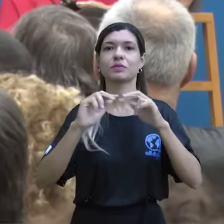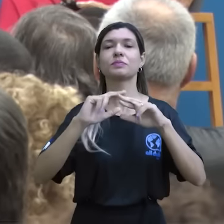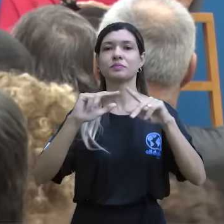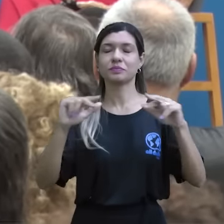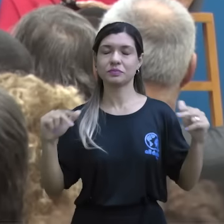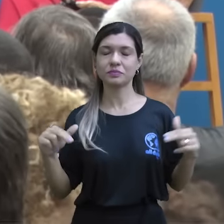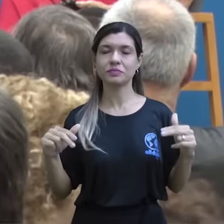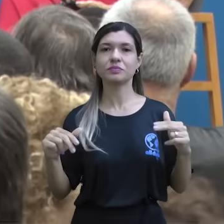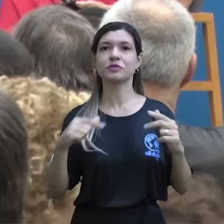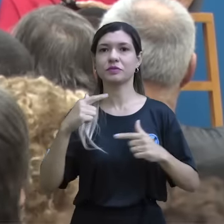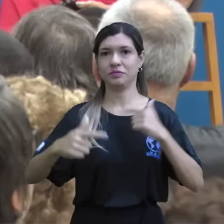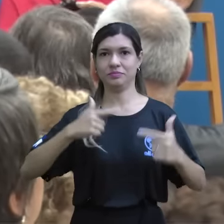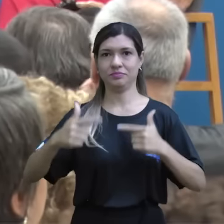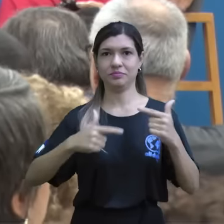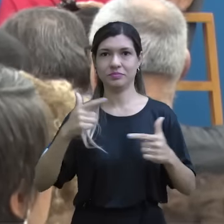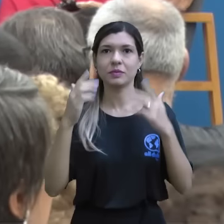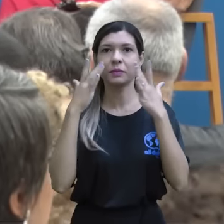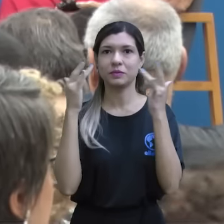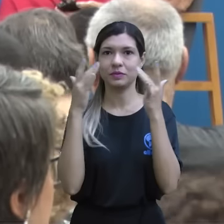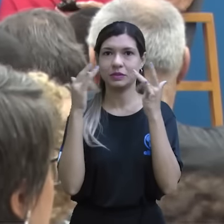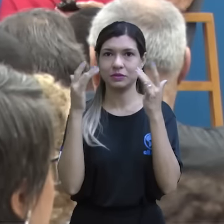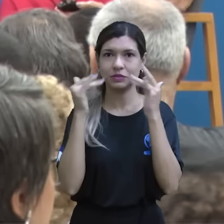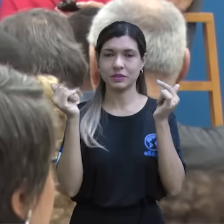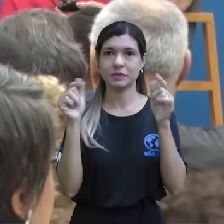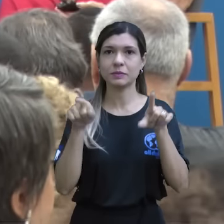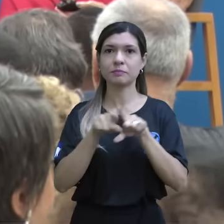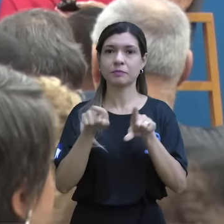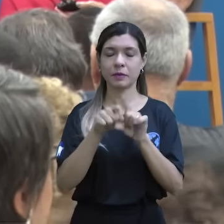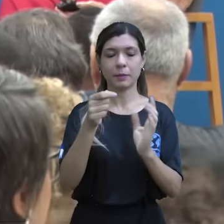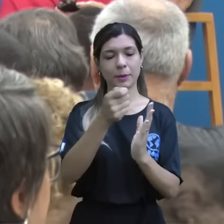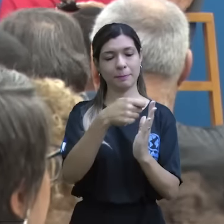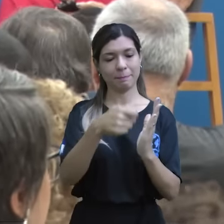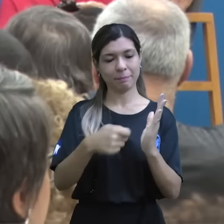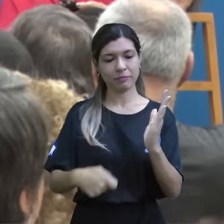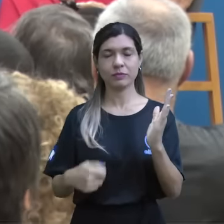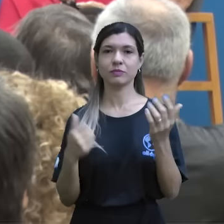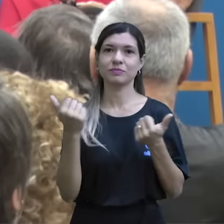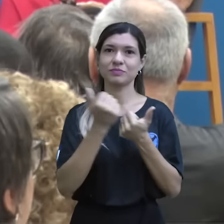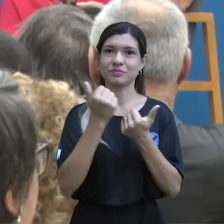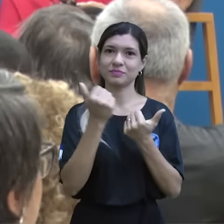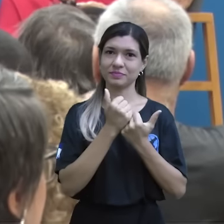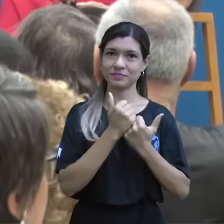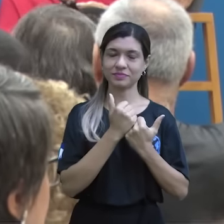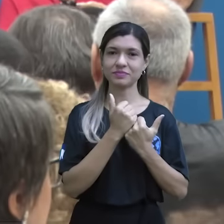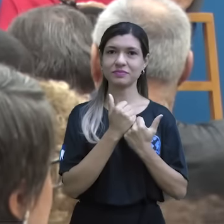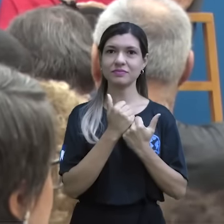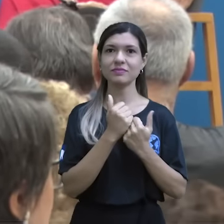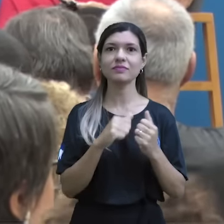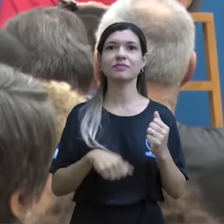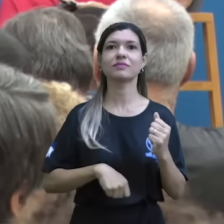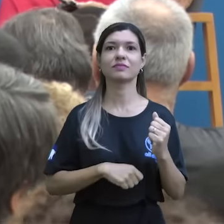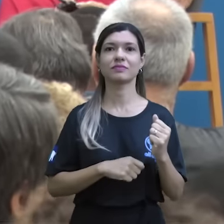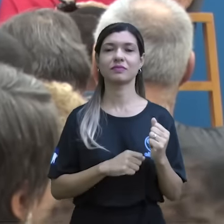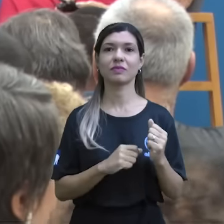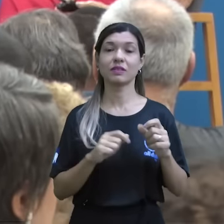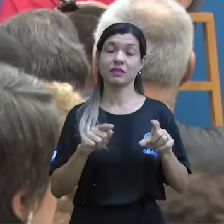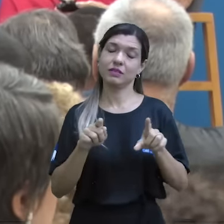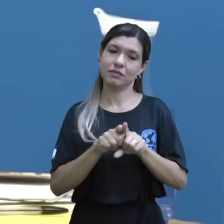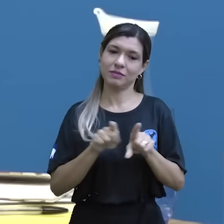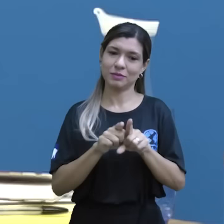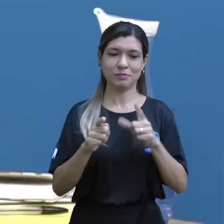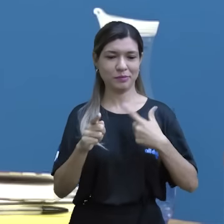Eduferge. E entre outros, são muitas as publicações, a Beatriz escreveu sobre